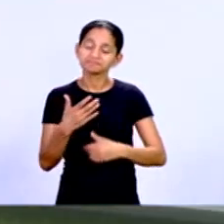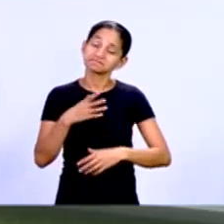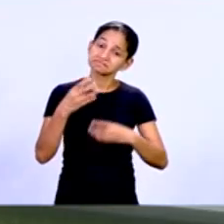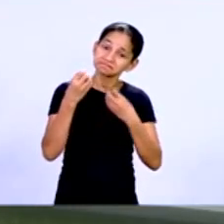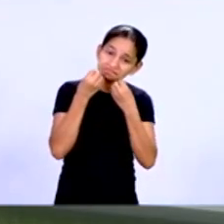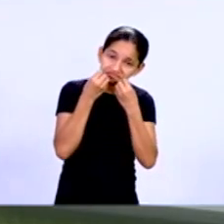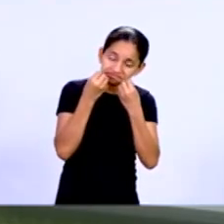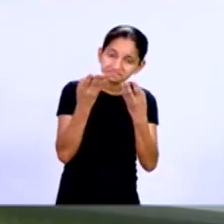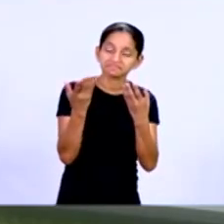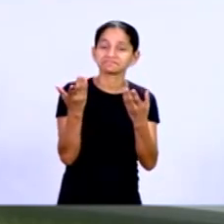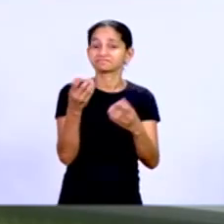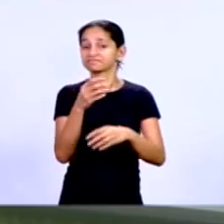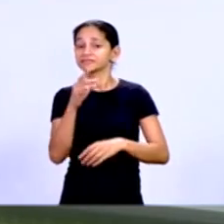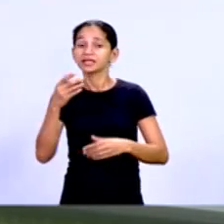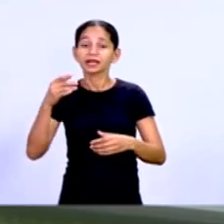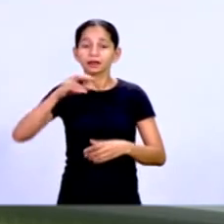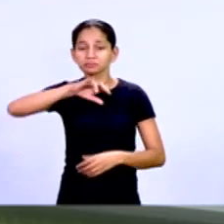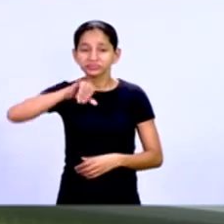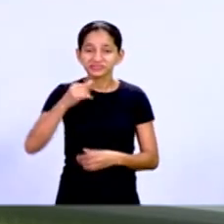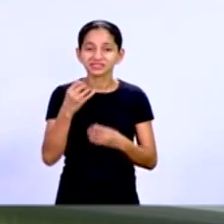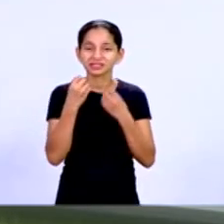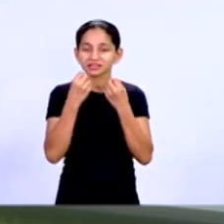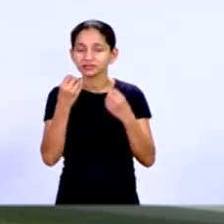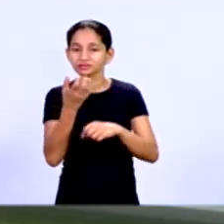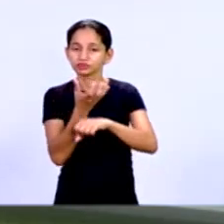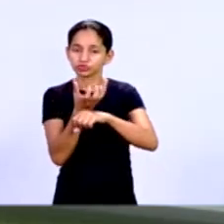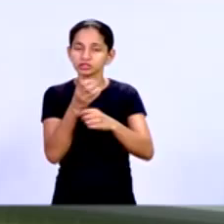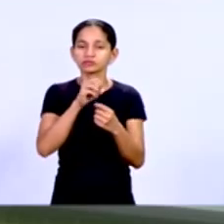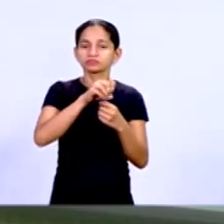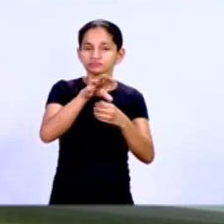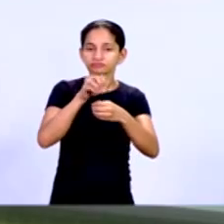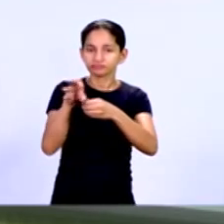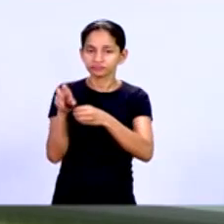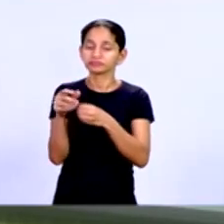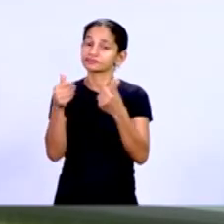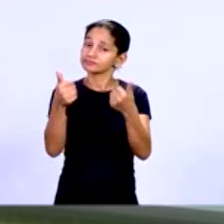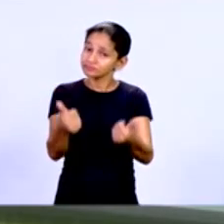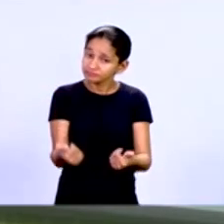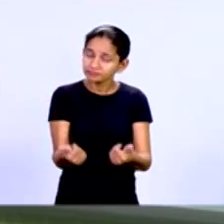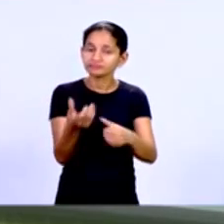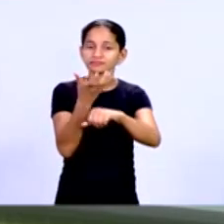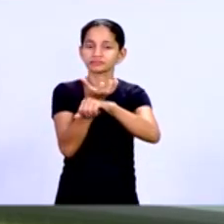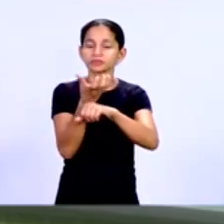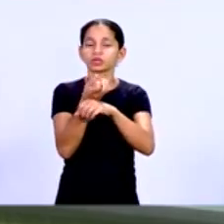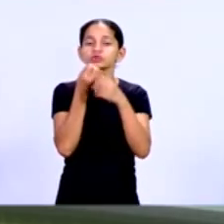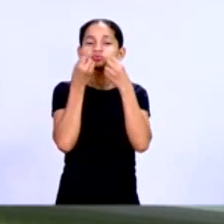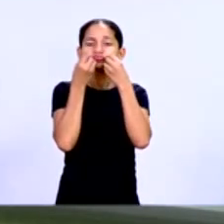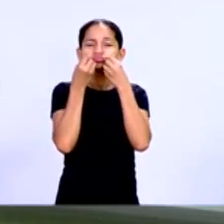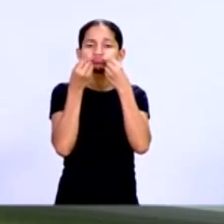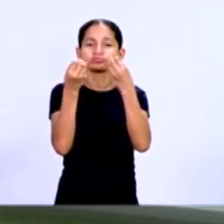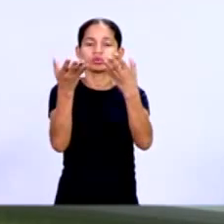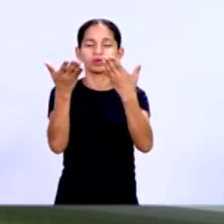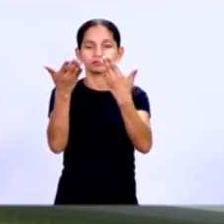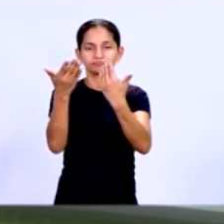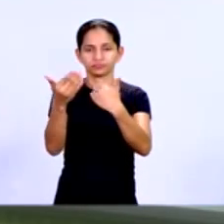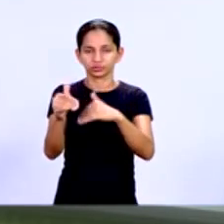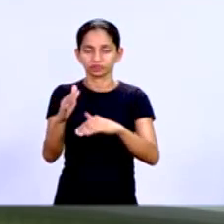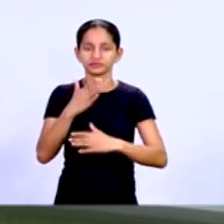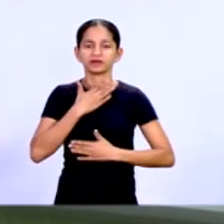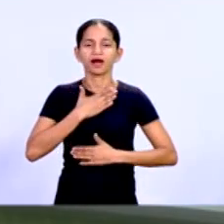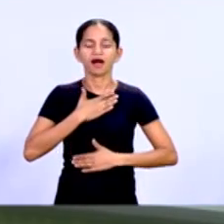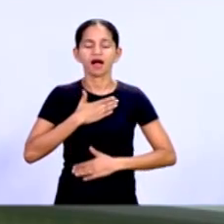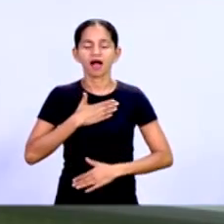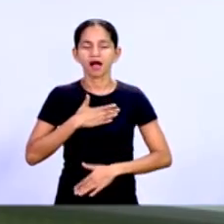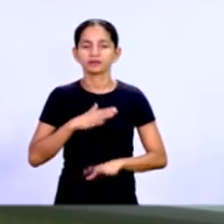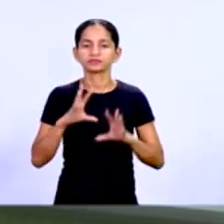tenham aproveitado bem o nosso conteúdo que foi dado, né? Aproveitem a disciplina, façam todos com calma uma boa prova, que